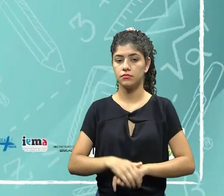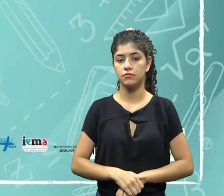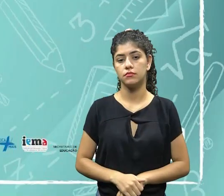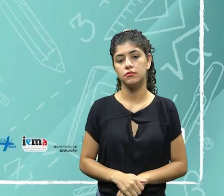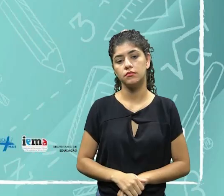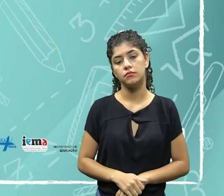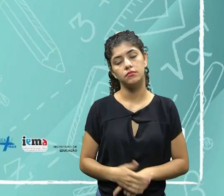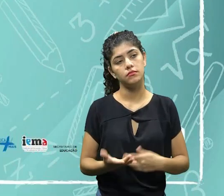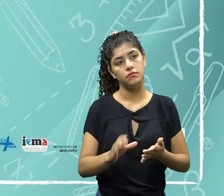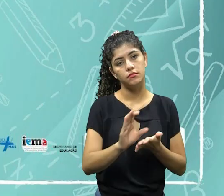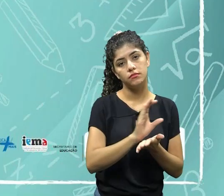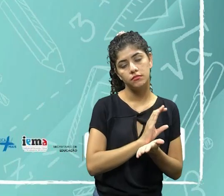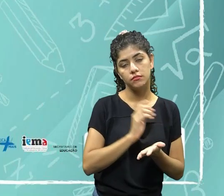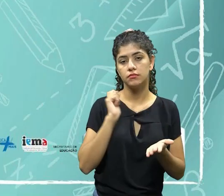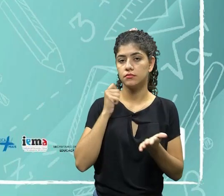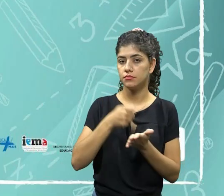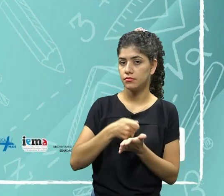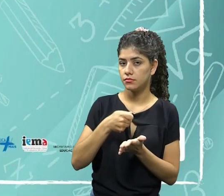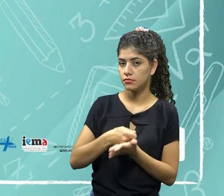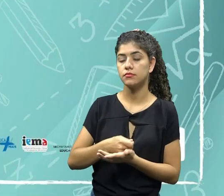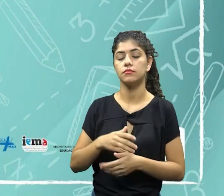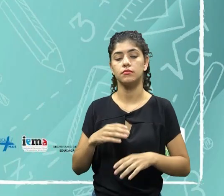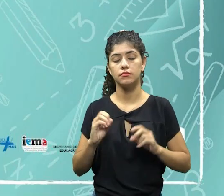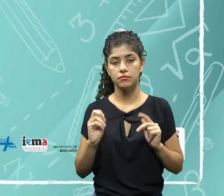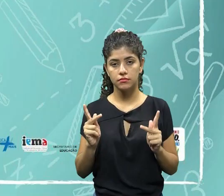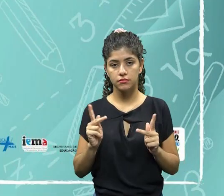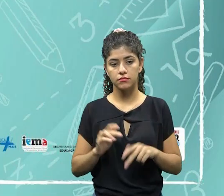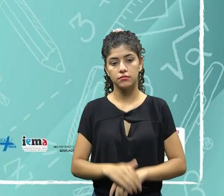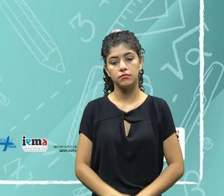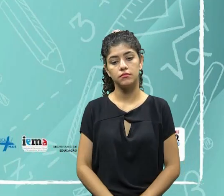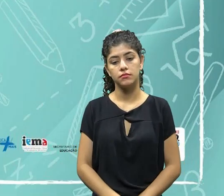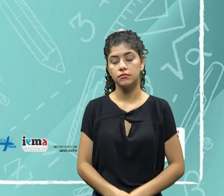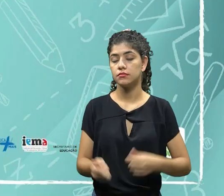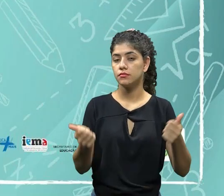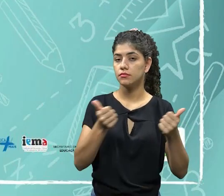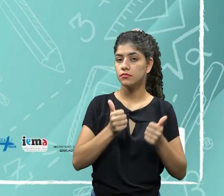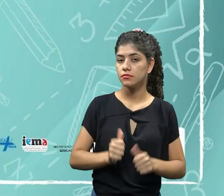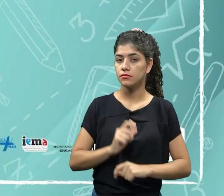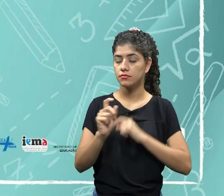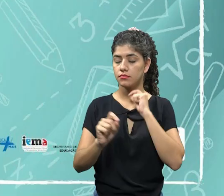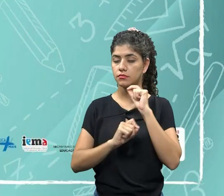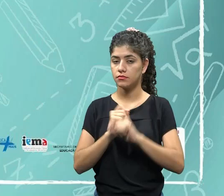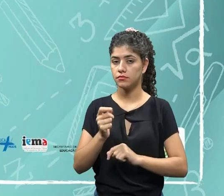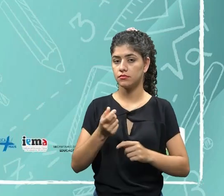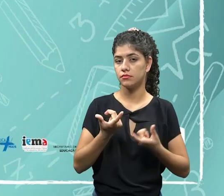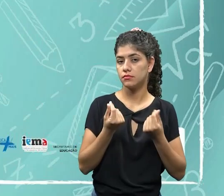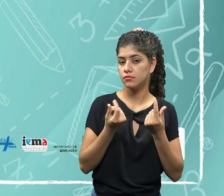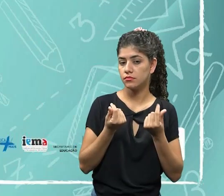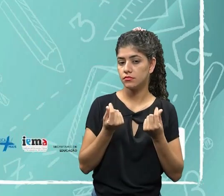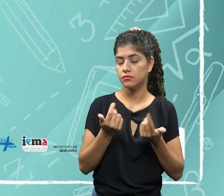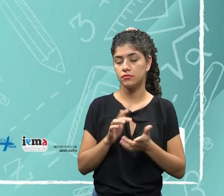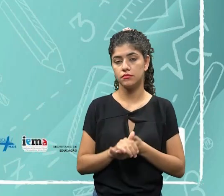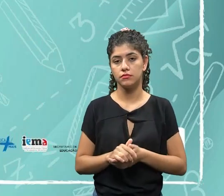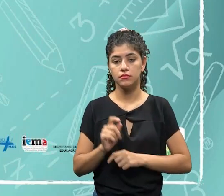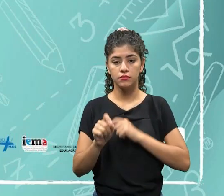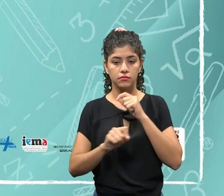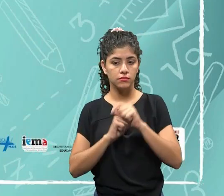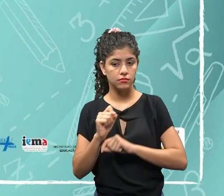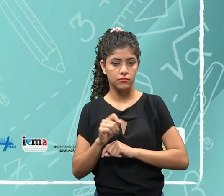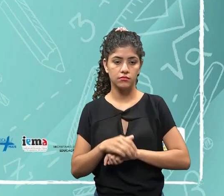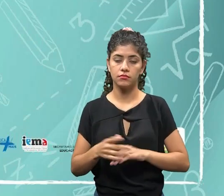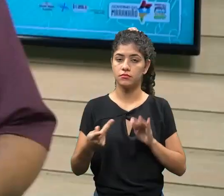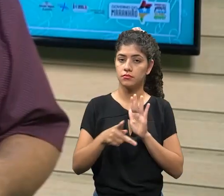bom? Análise de investimento e captação de recursos. É papel dele, né? Analisar todo